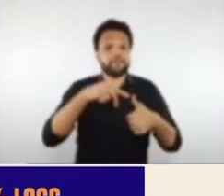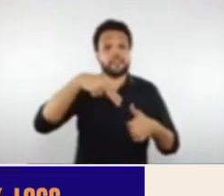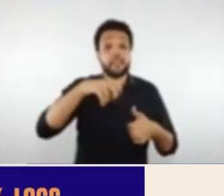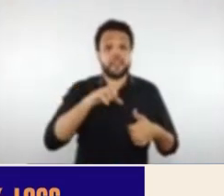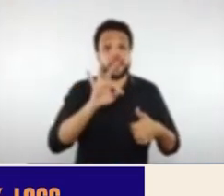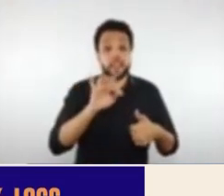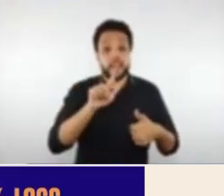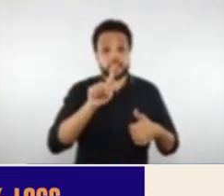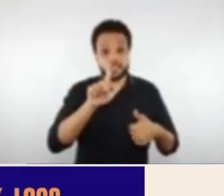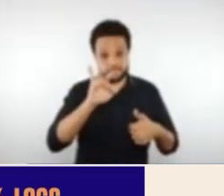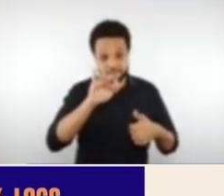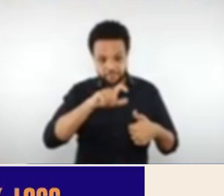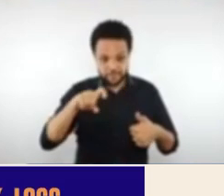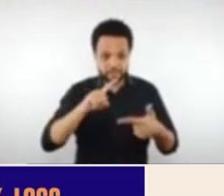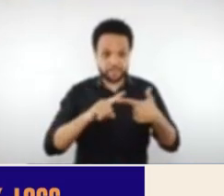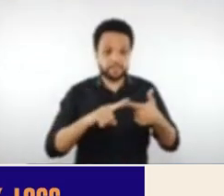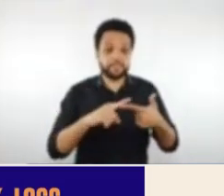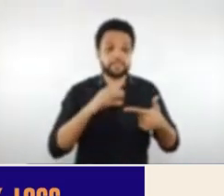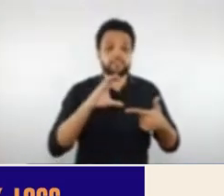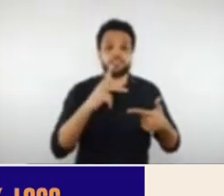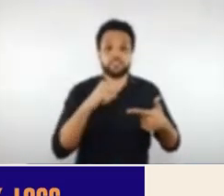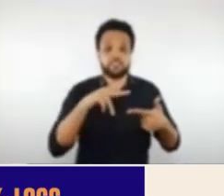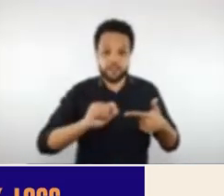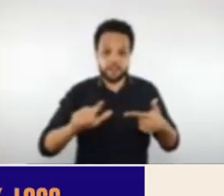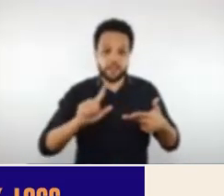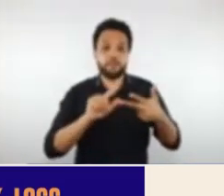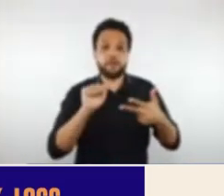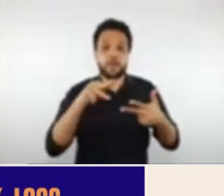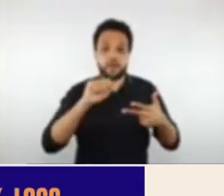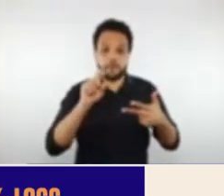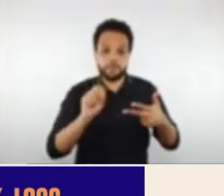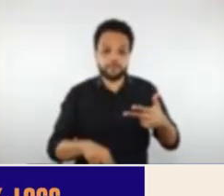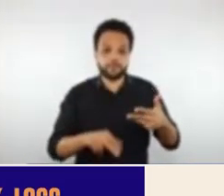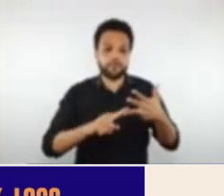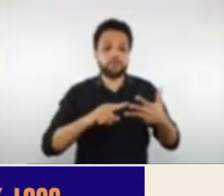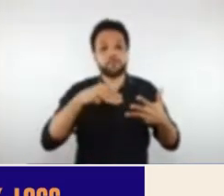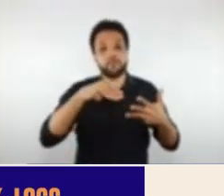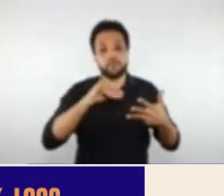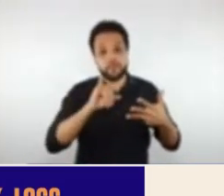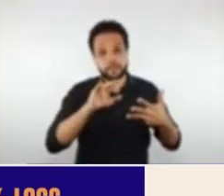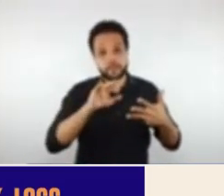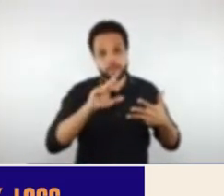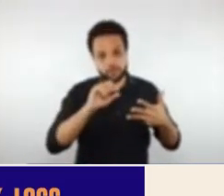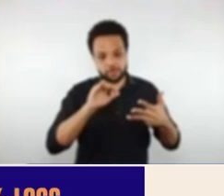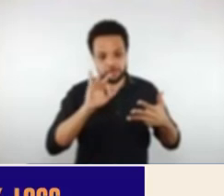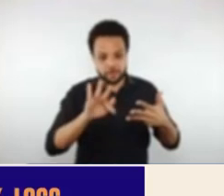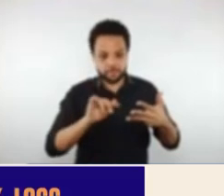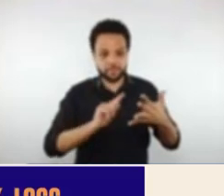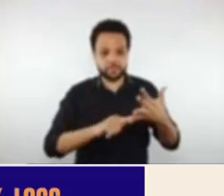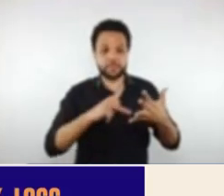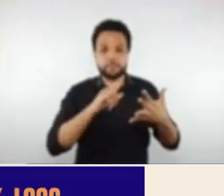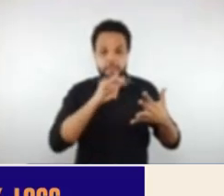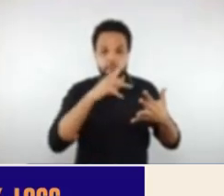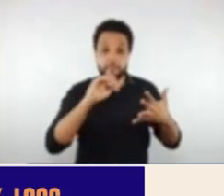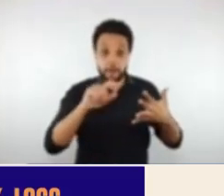72%. Chanel, 42%, Amazon, Microsoft e PayPal. E quais caíram? Vamos desconsiderar